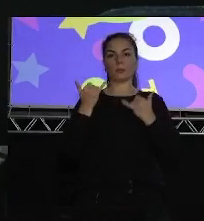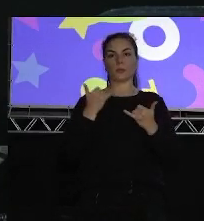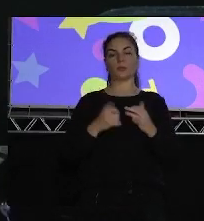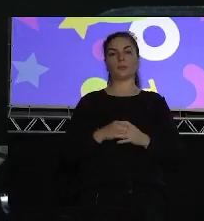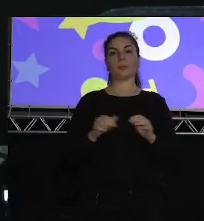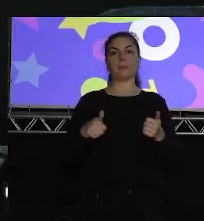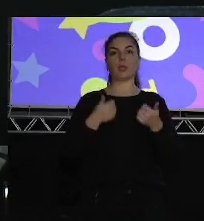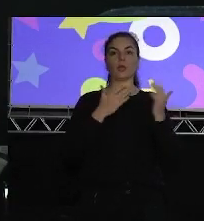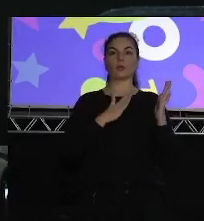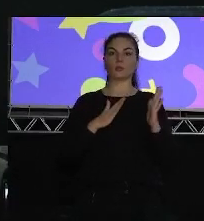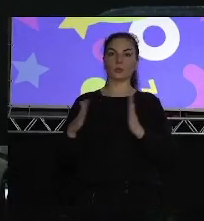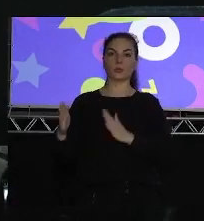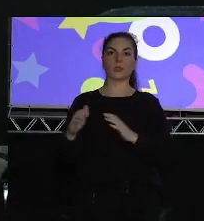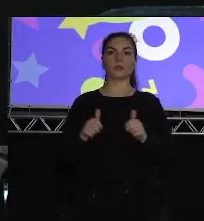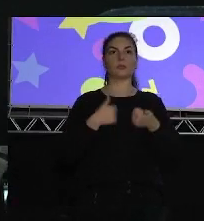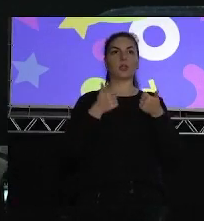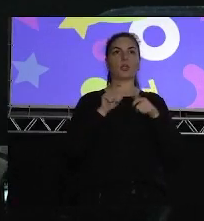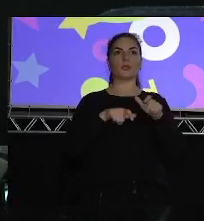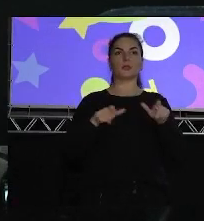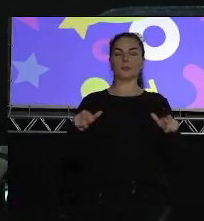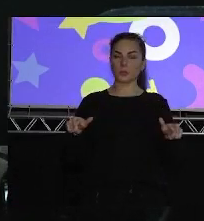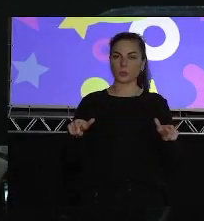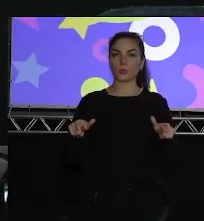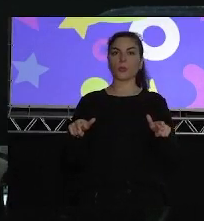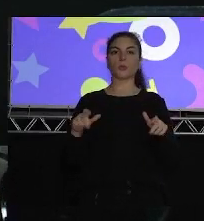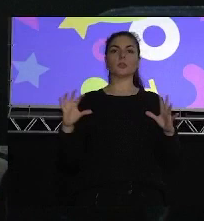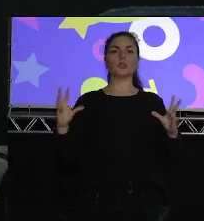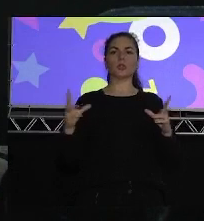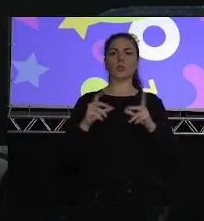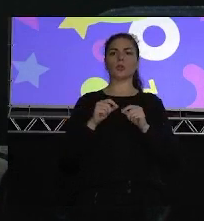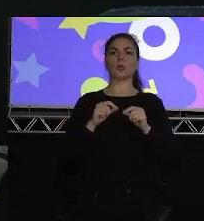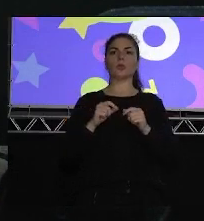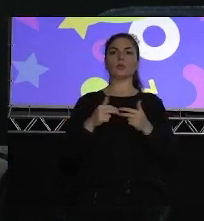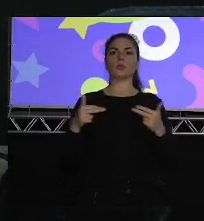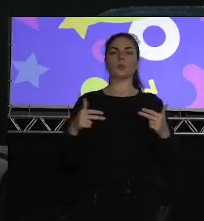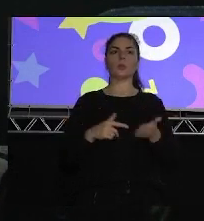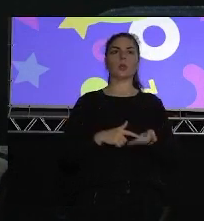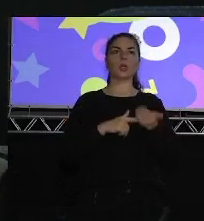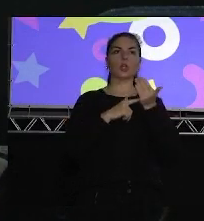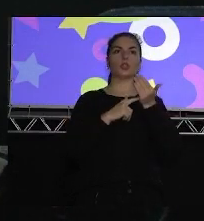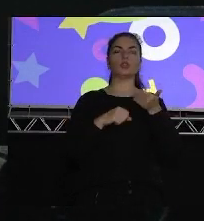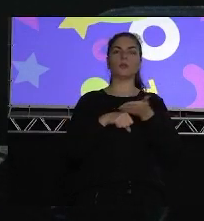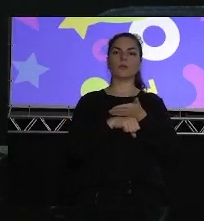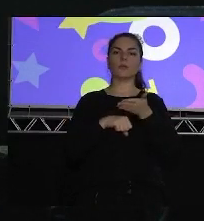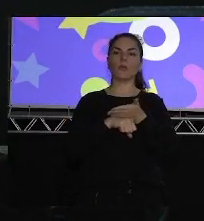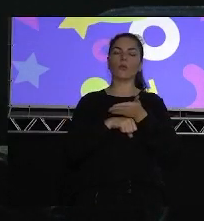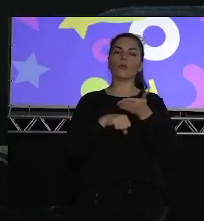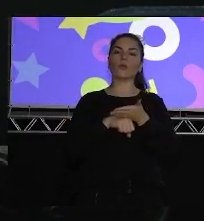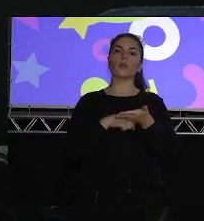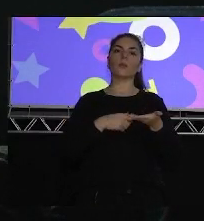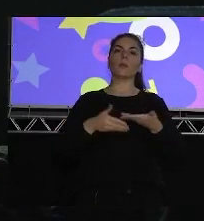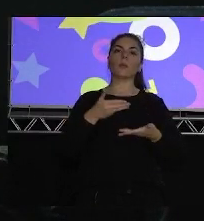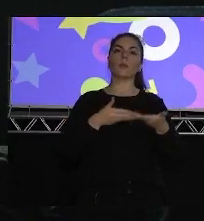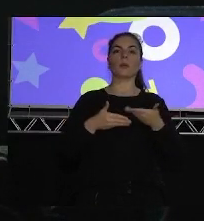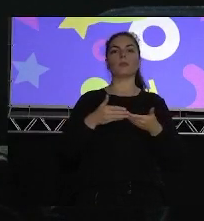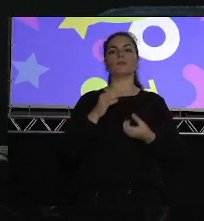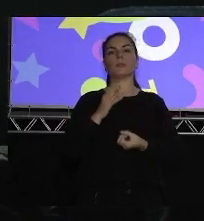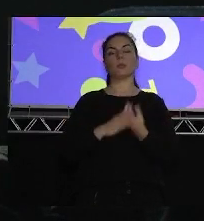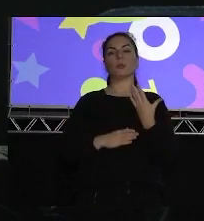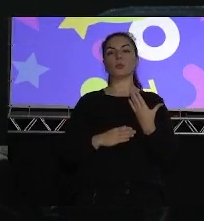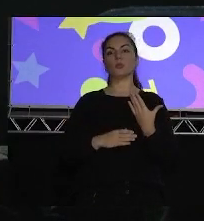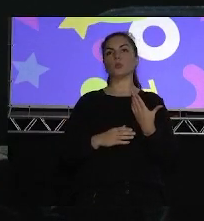os processos, melhorar as pessoas e todos os recursos, né, tecnologias envolvidas para você produzir